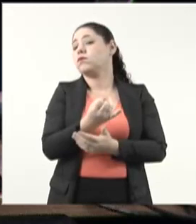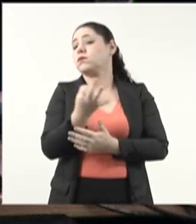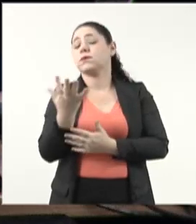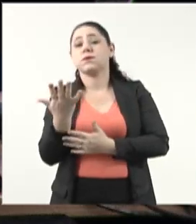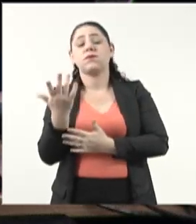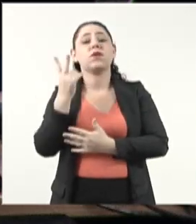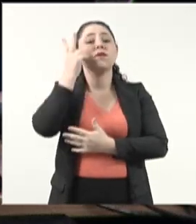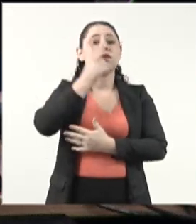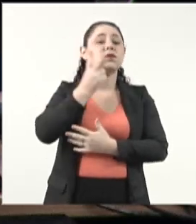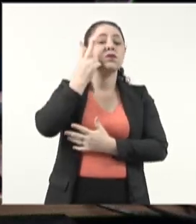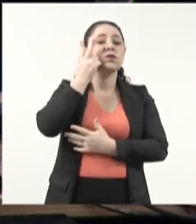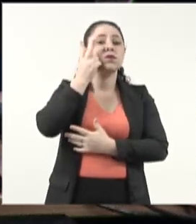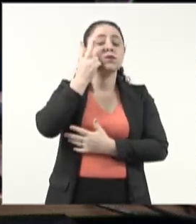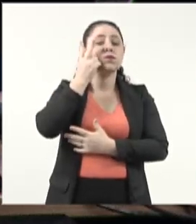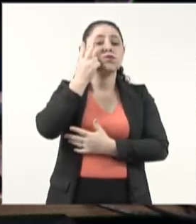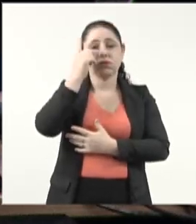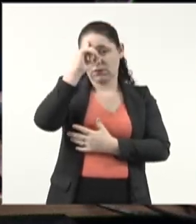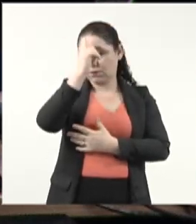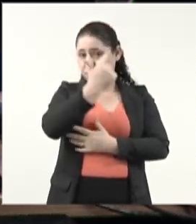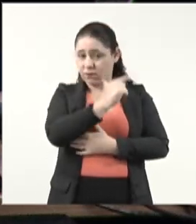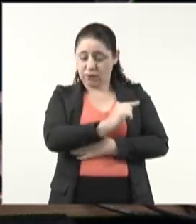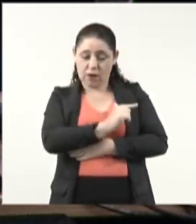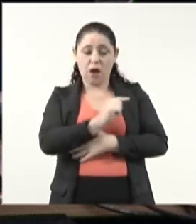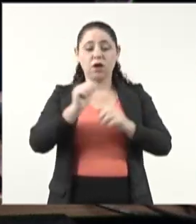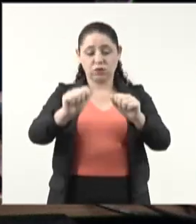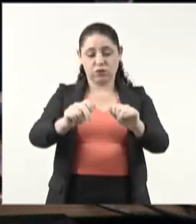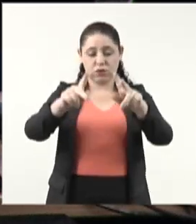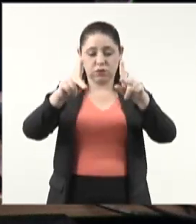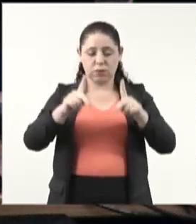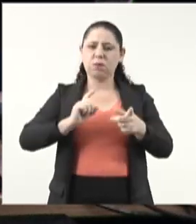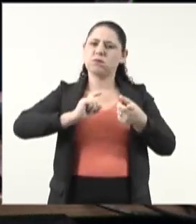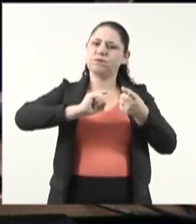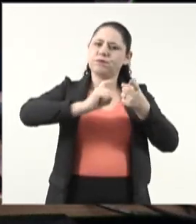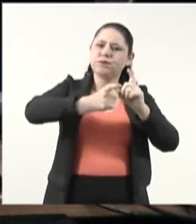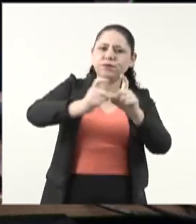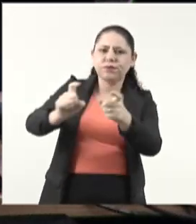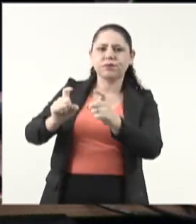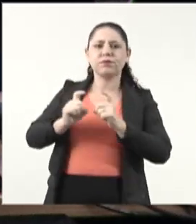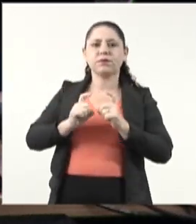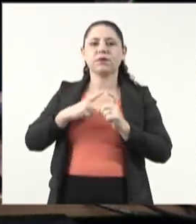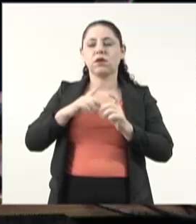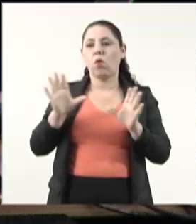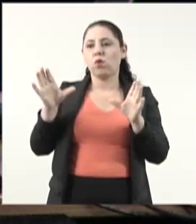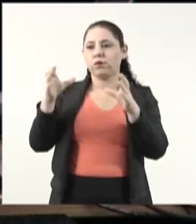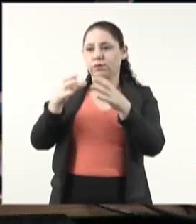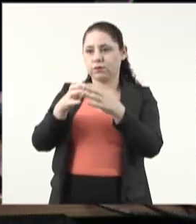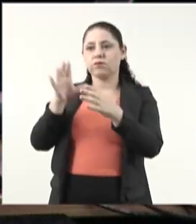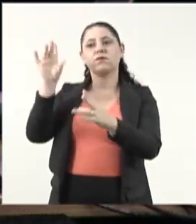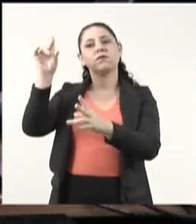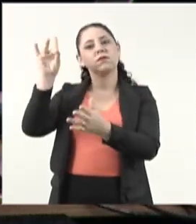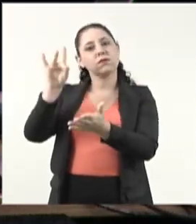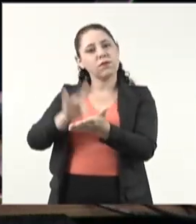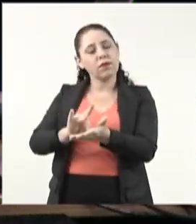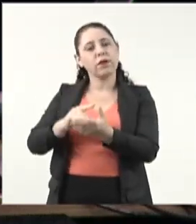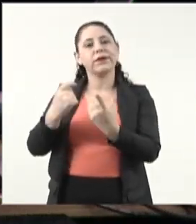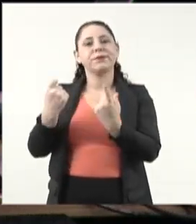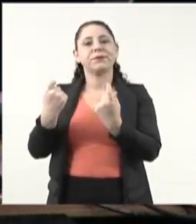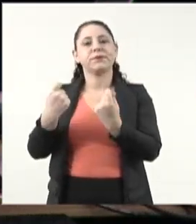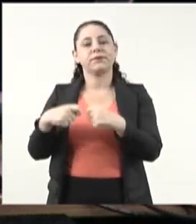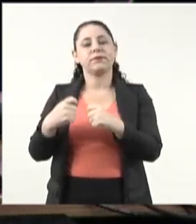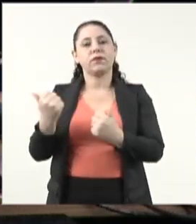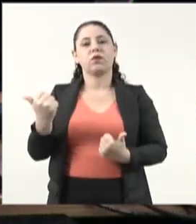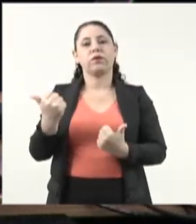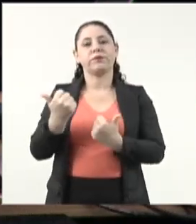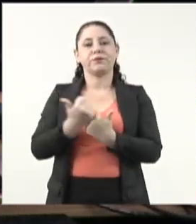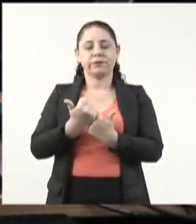vezes, vereadora Luísa, audiências públicas, reuniões com esses segmentos que realmente precisam do